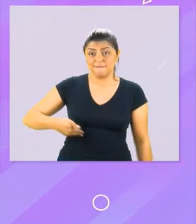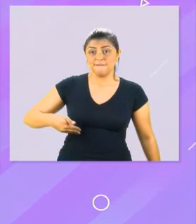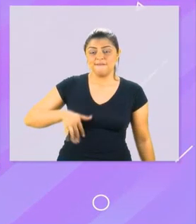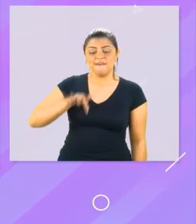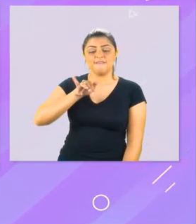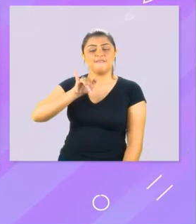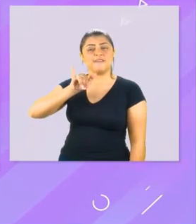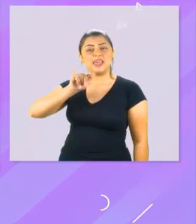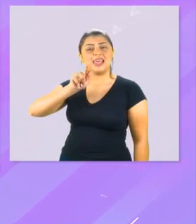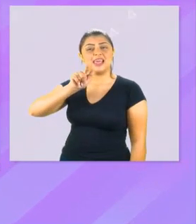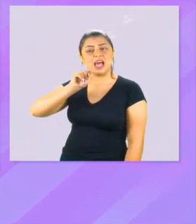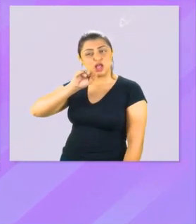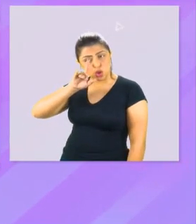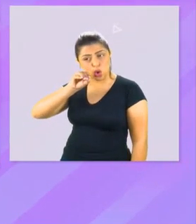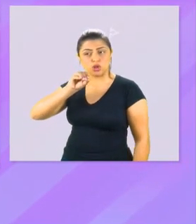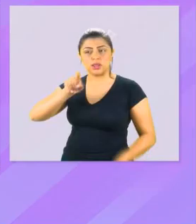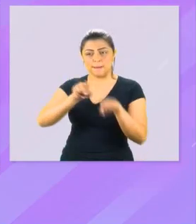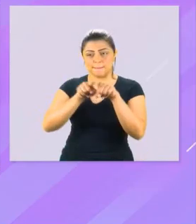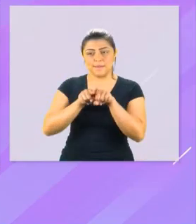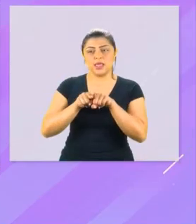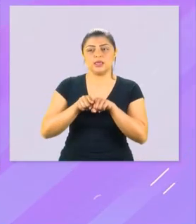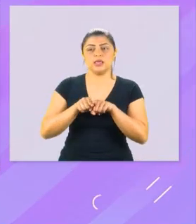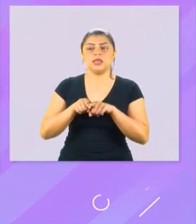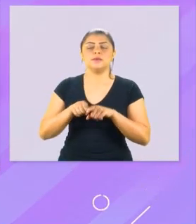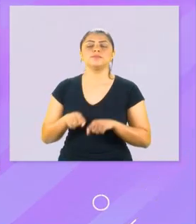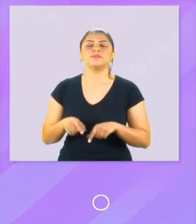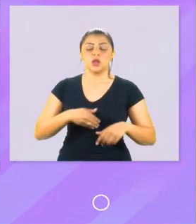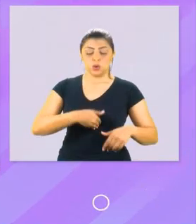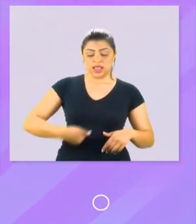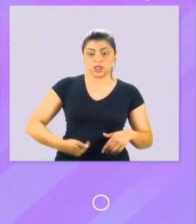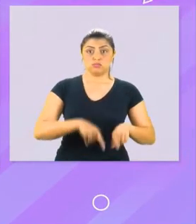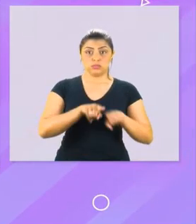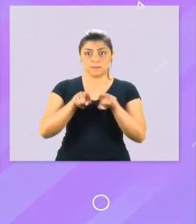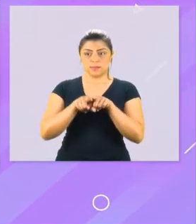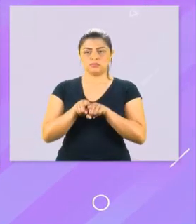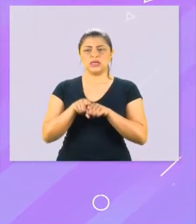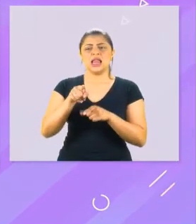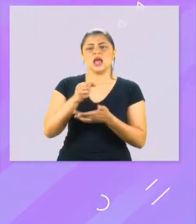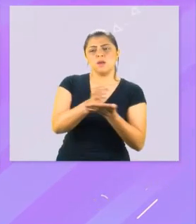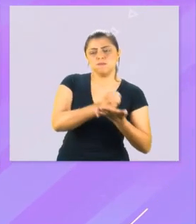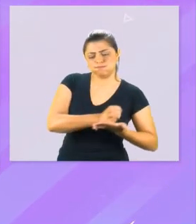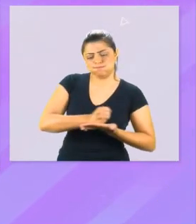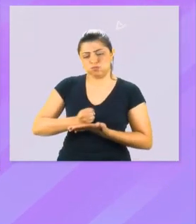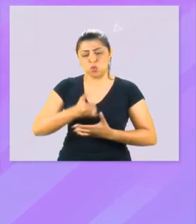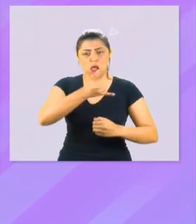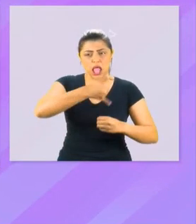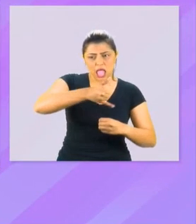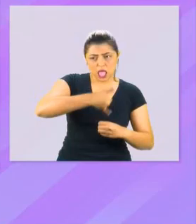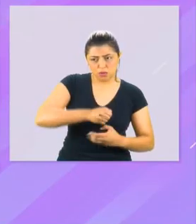densidade, é produzida no fígado também e às vezes em baixa quantidade no intestino, e ela